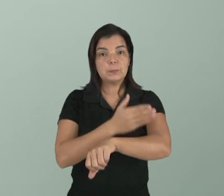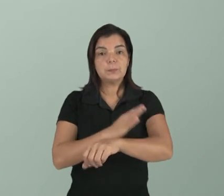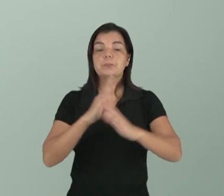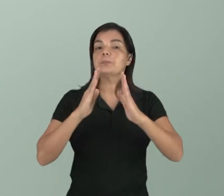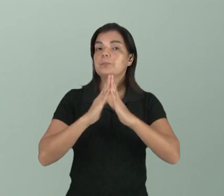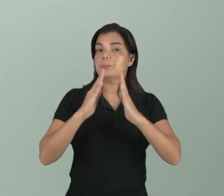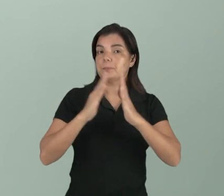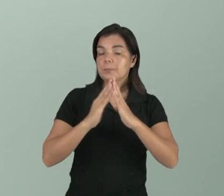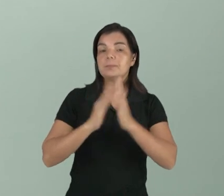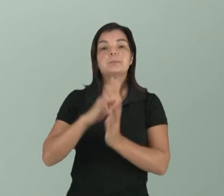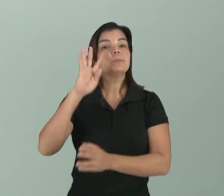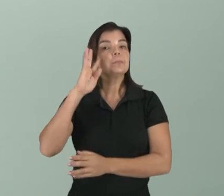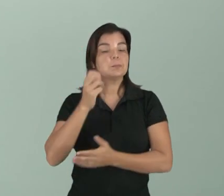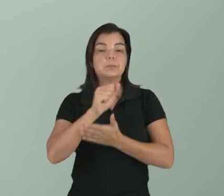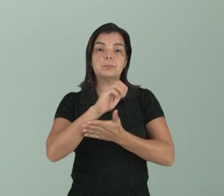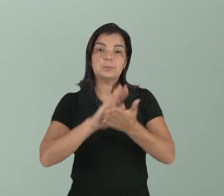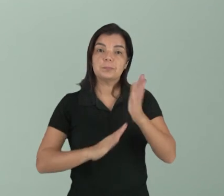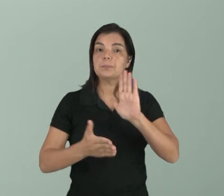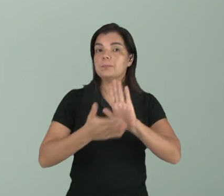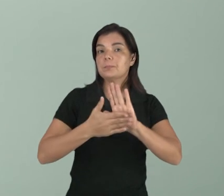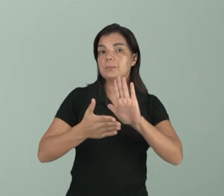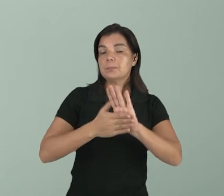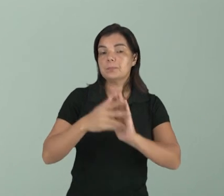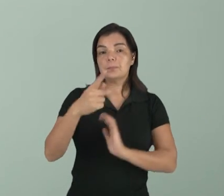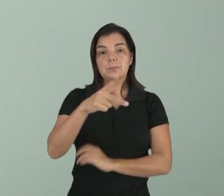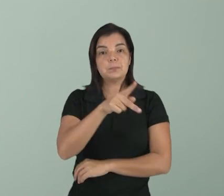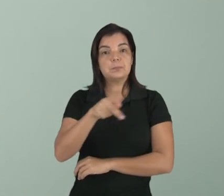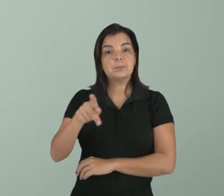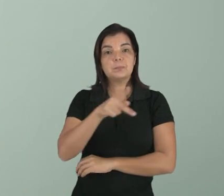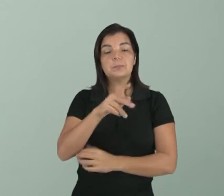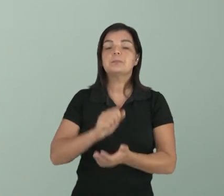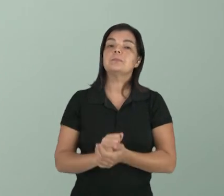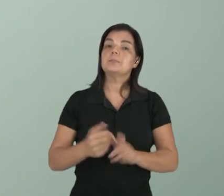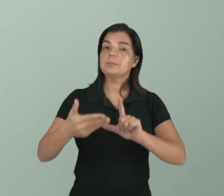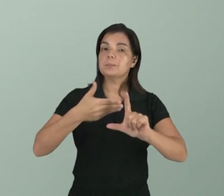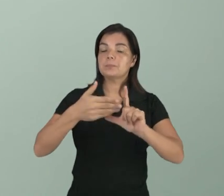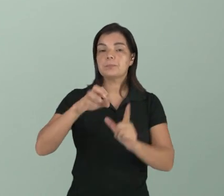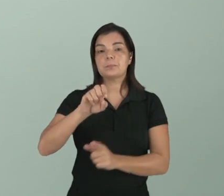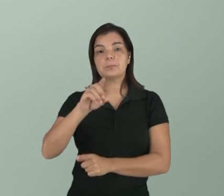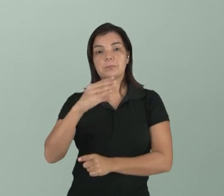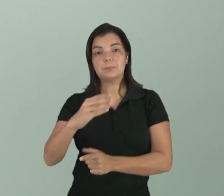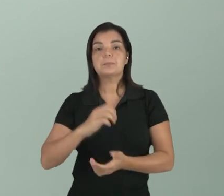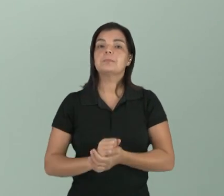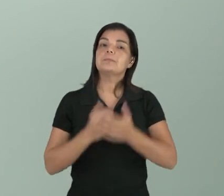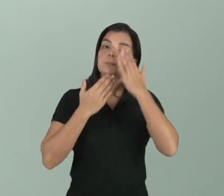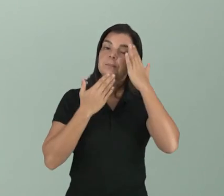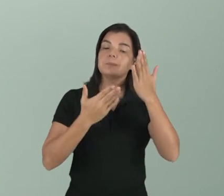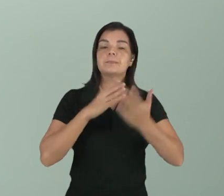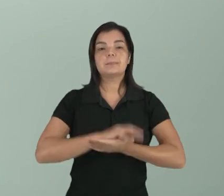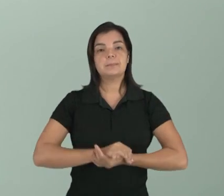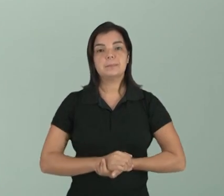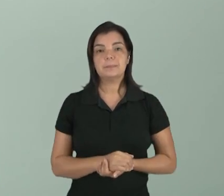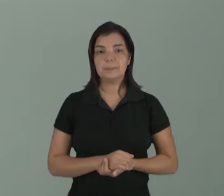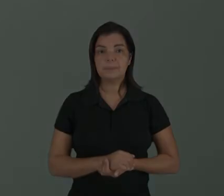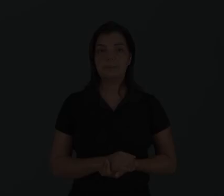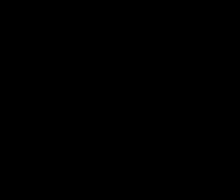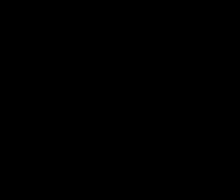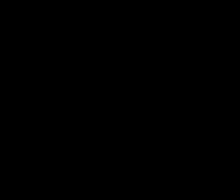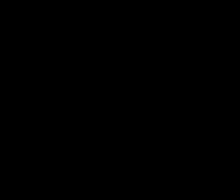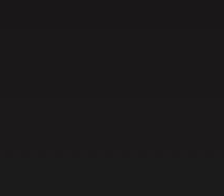casa, procure realizar as atividades propostas pelo seu professor e acesse a nossa plataforma Eduque. Obrigada!